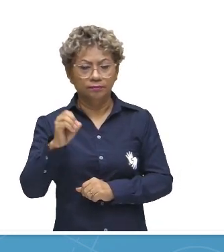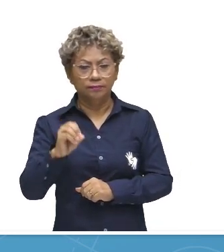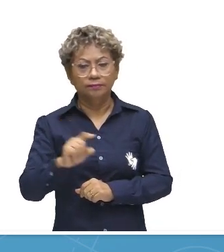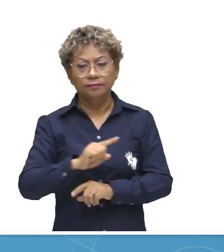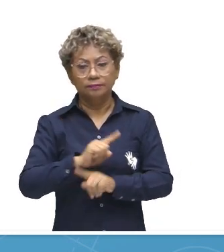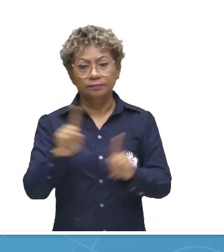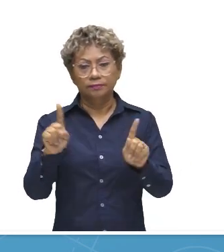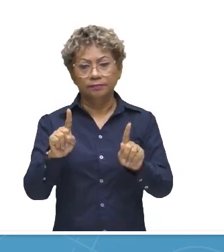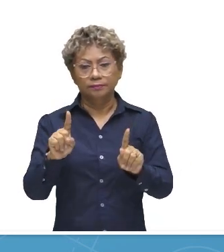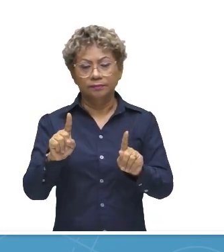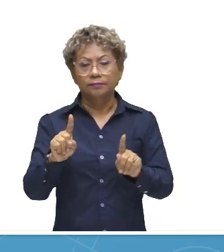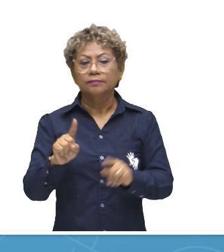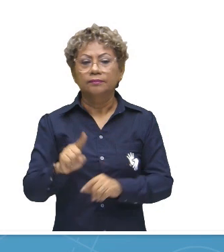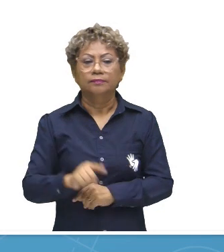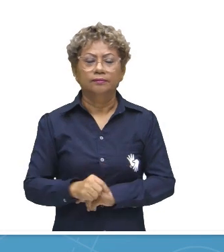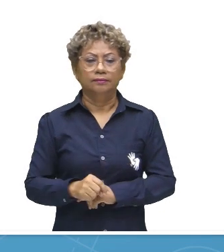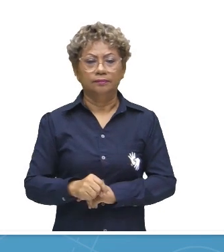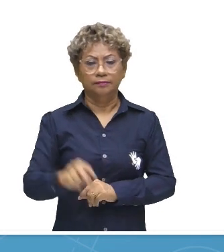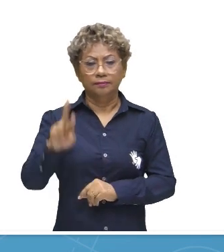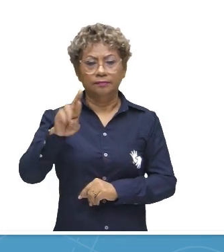Perfeito?